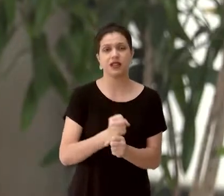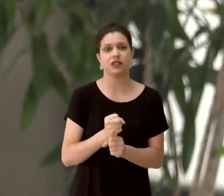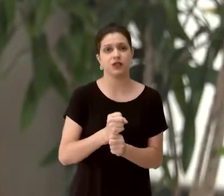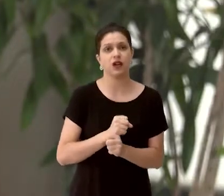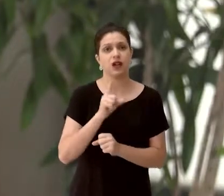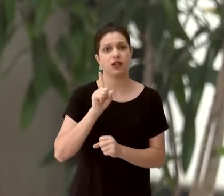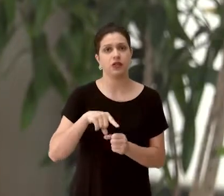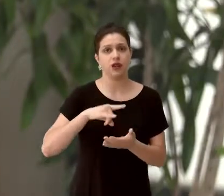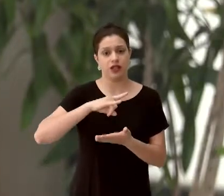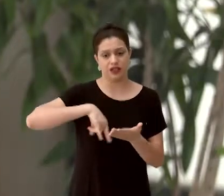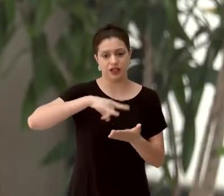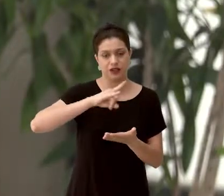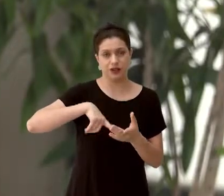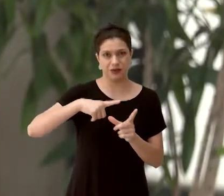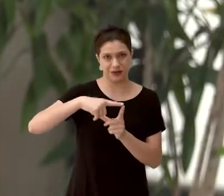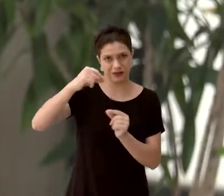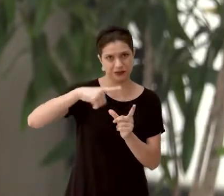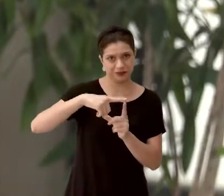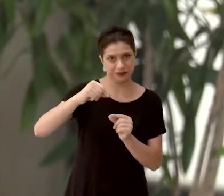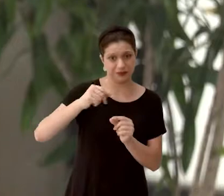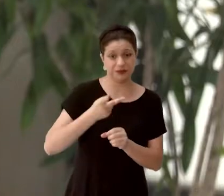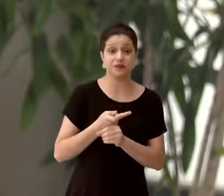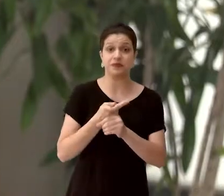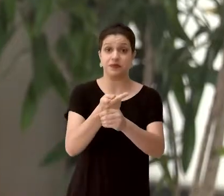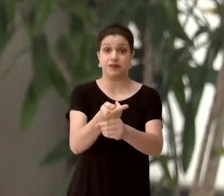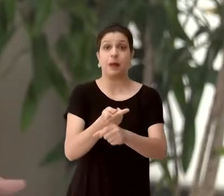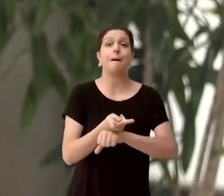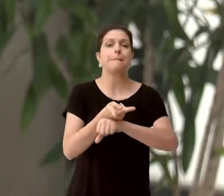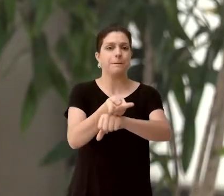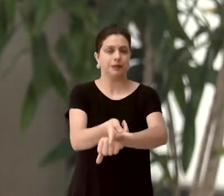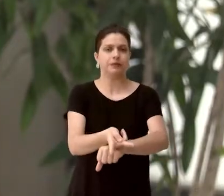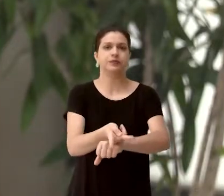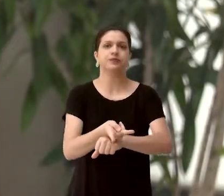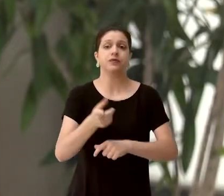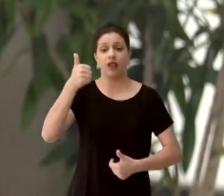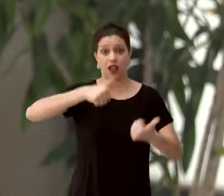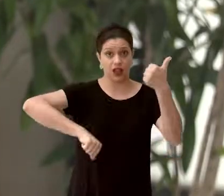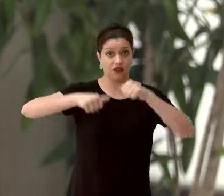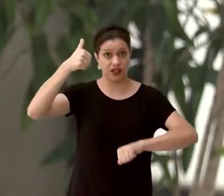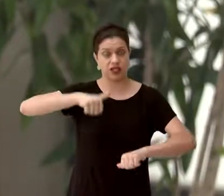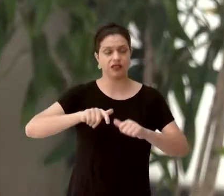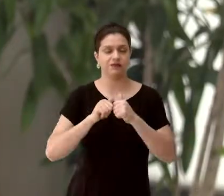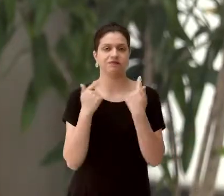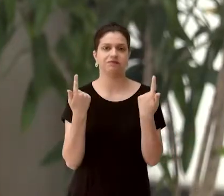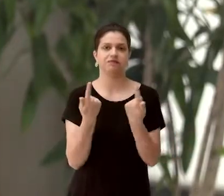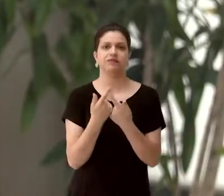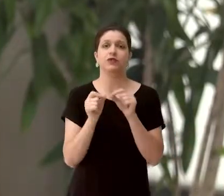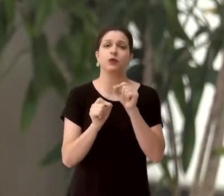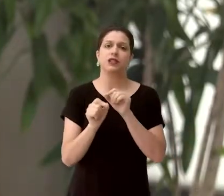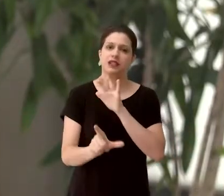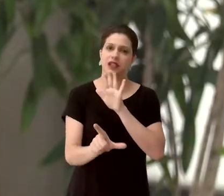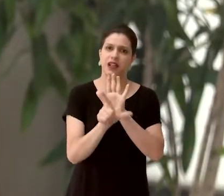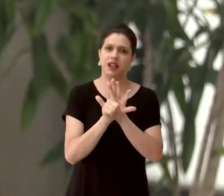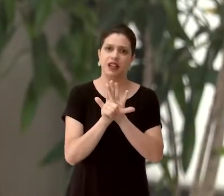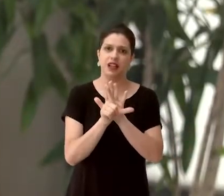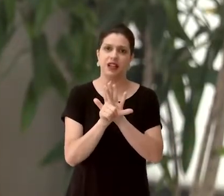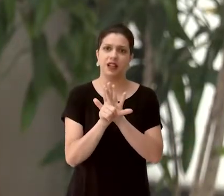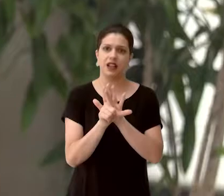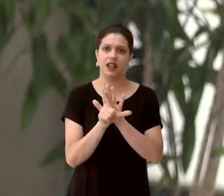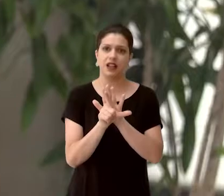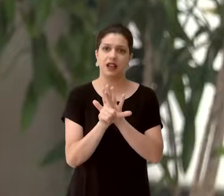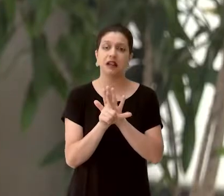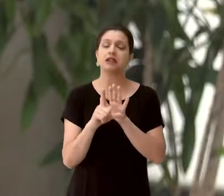ano foi a nota fiscal premiada. Uma avaliação feita pela Assembleia é que a lei aprovada pela Casa